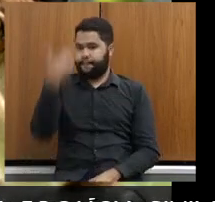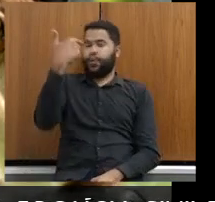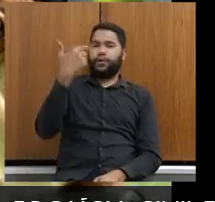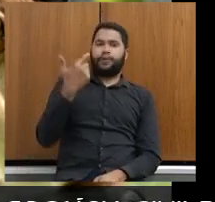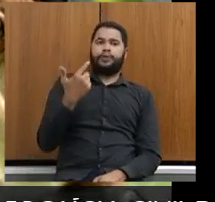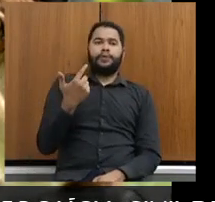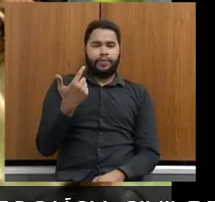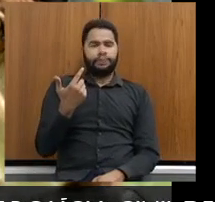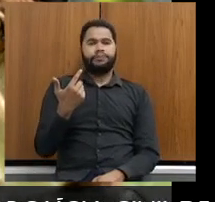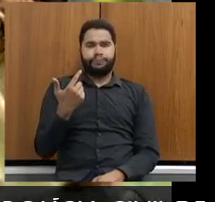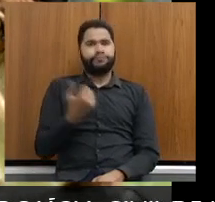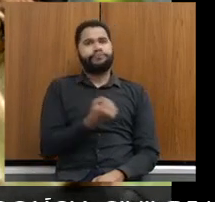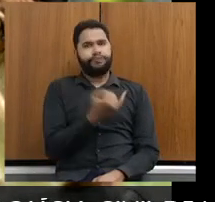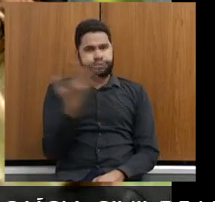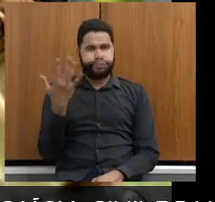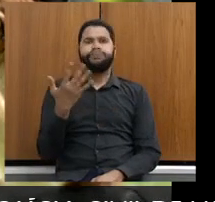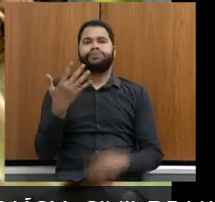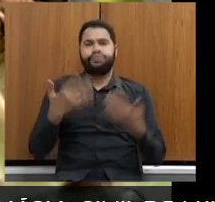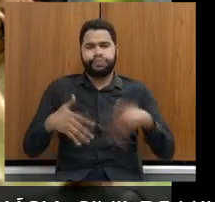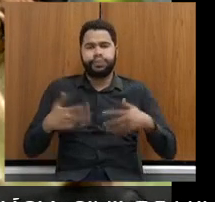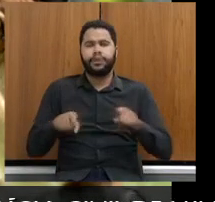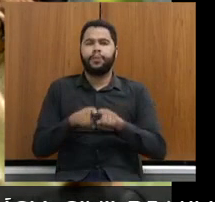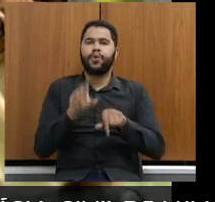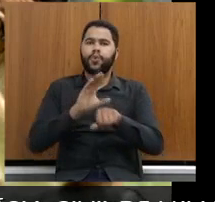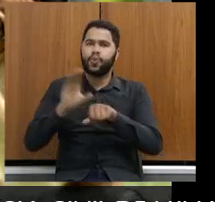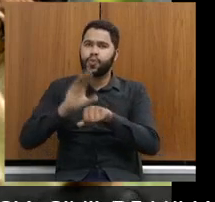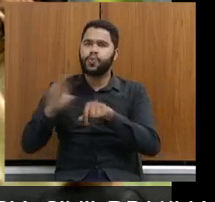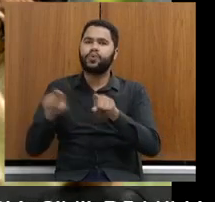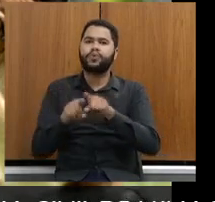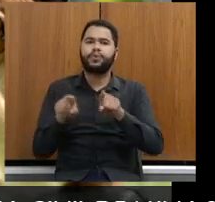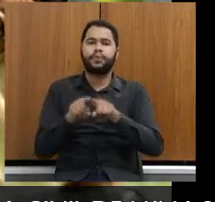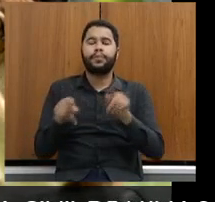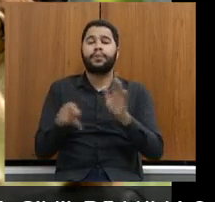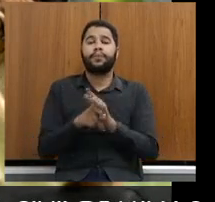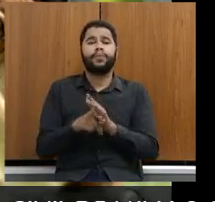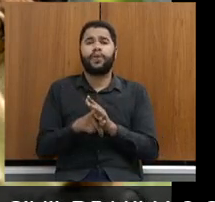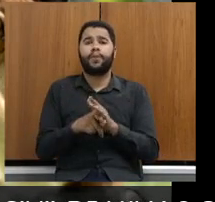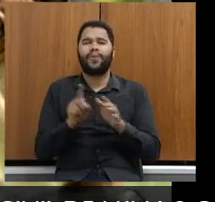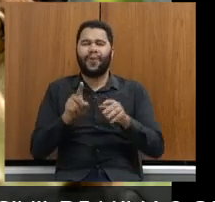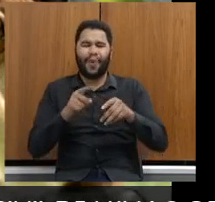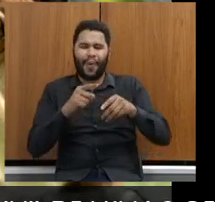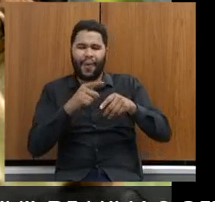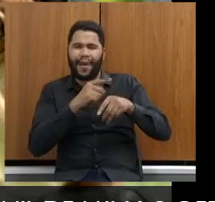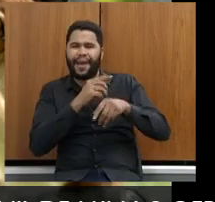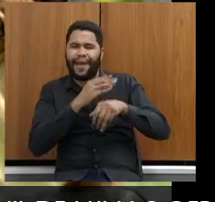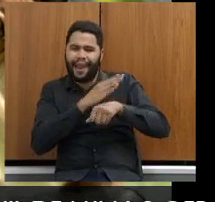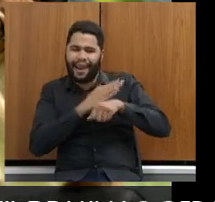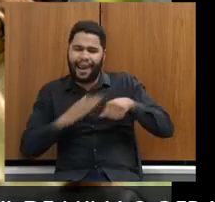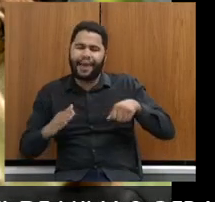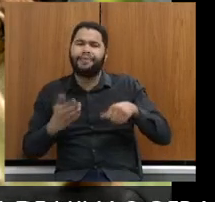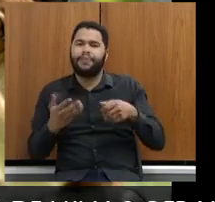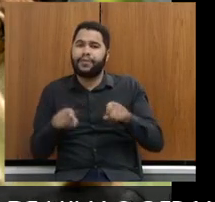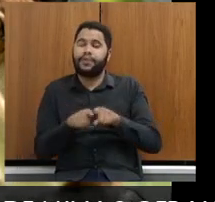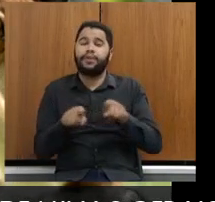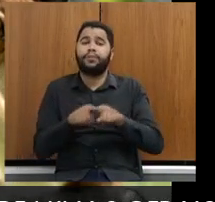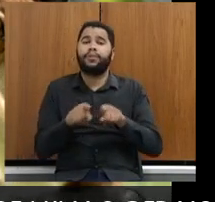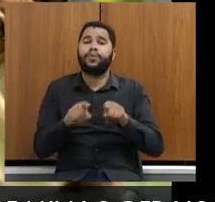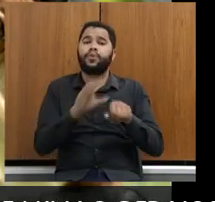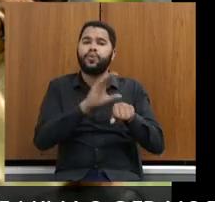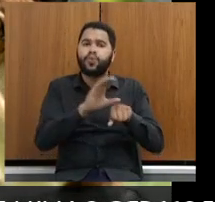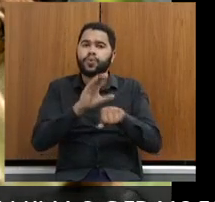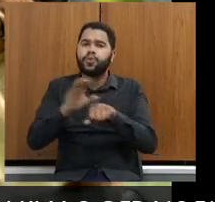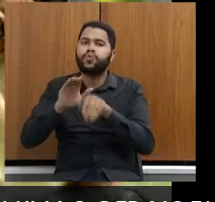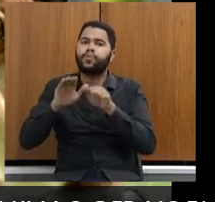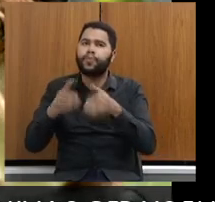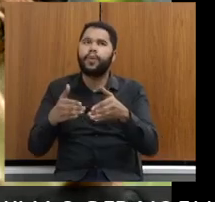então são cursos né que a gente teve o cuidado de fazer combate também com lâminas enfim até agora só esses cursos específicos